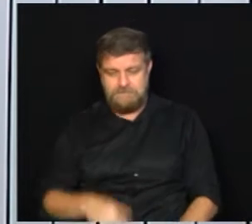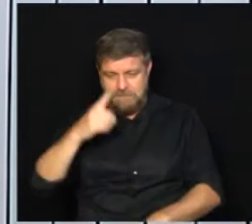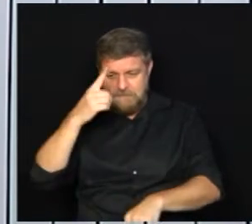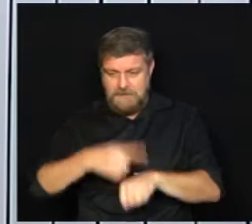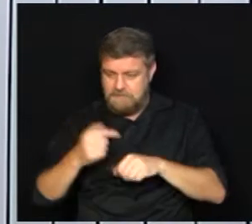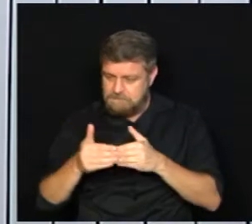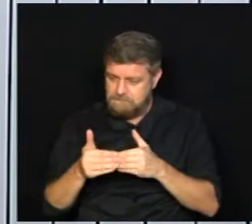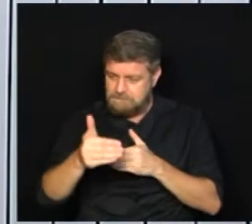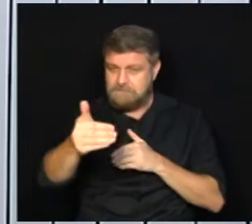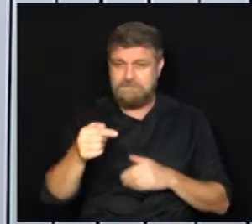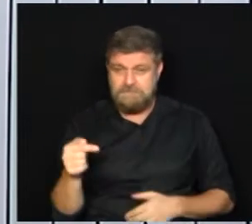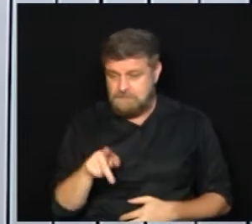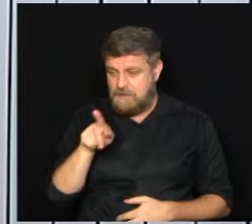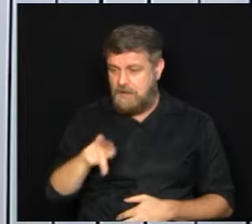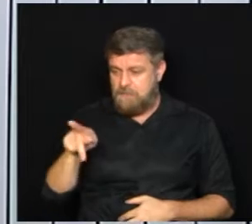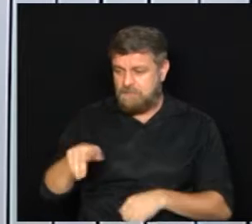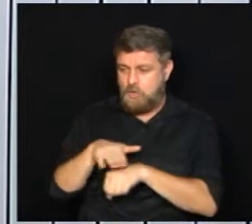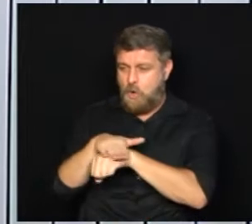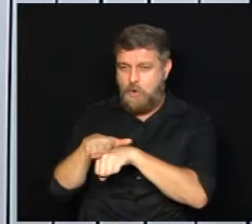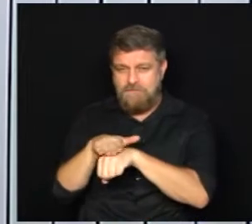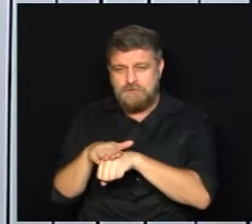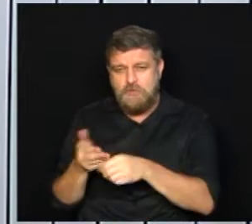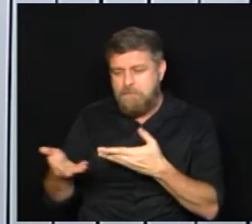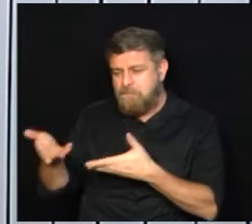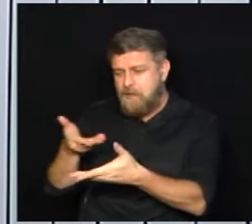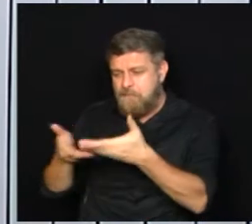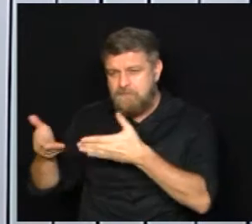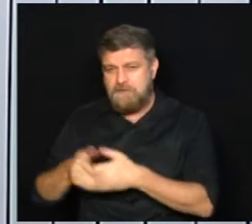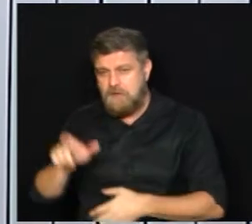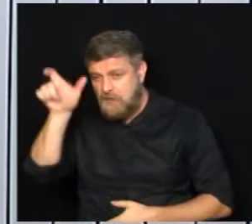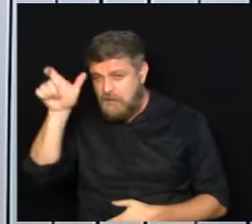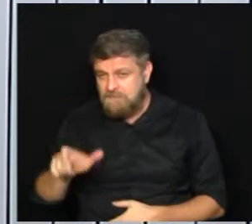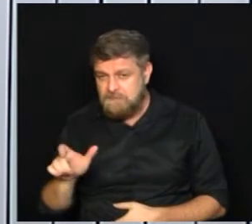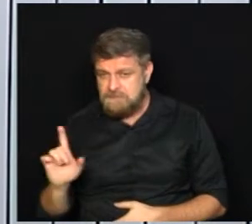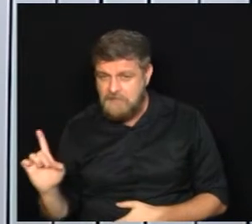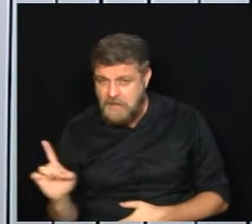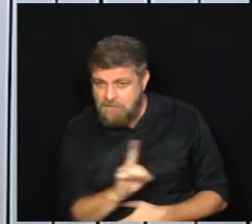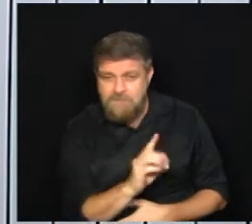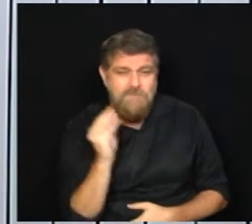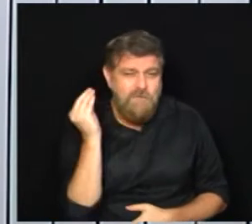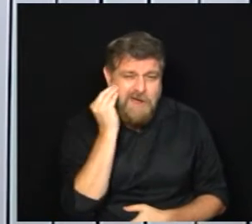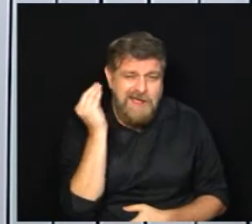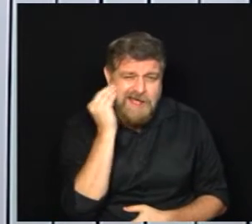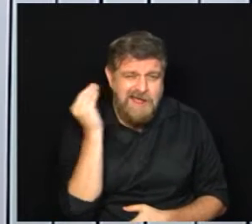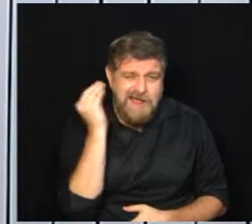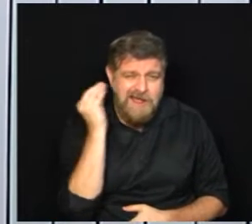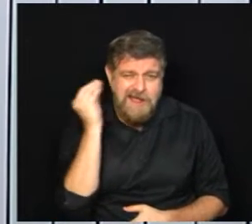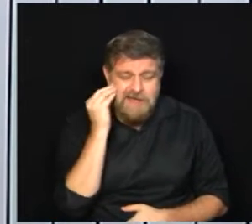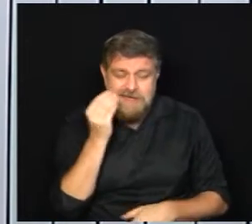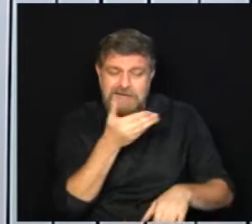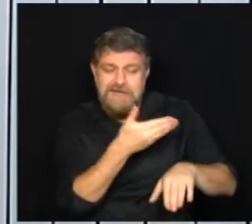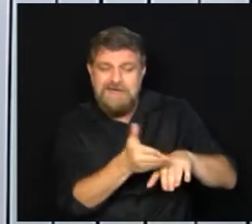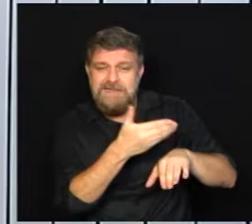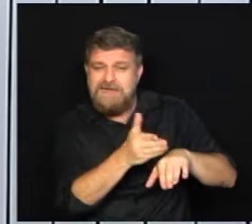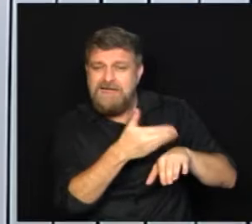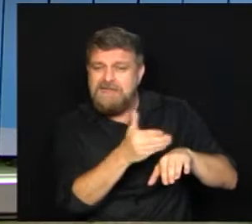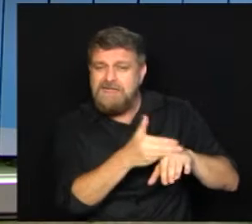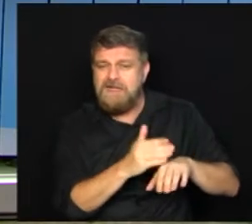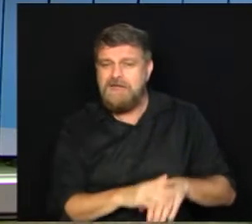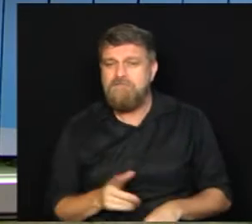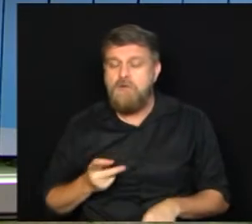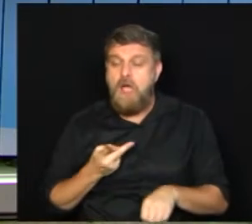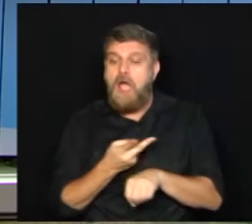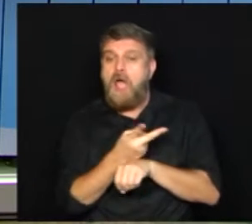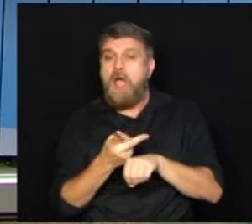momento que essa professora conversou com você, você já foi realizar esse teste, você já foi treinar, você foi procurar